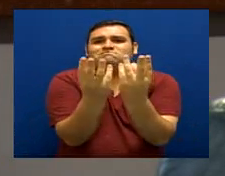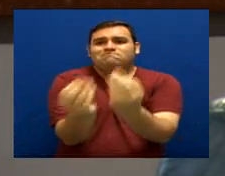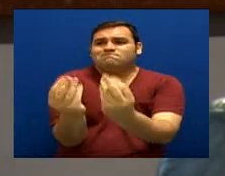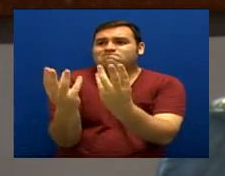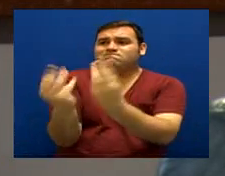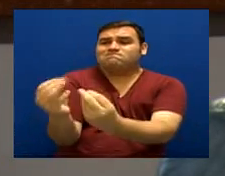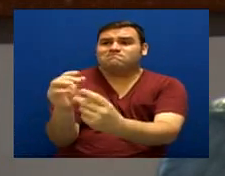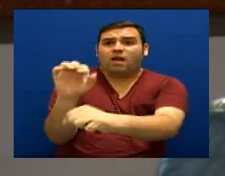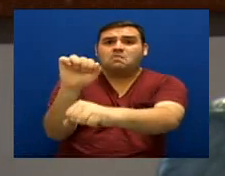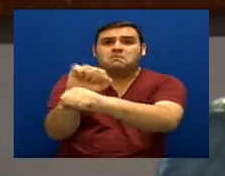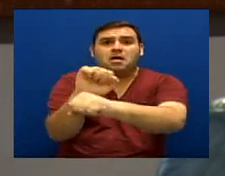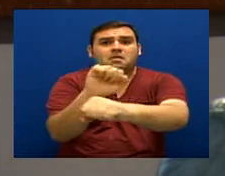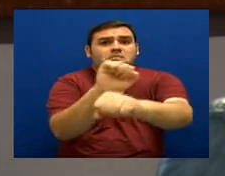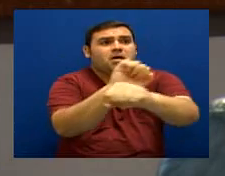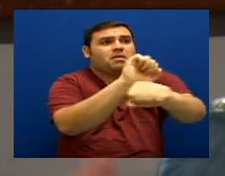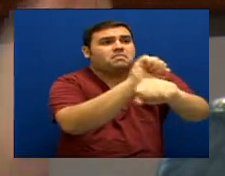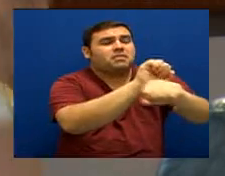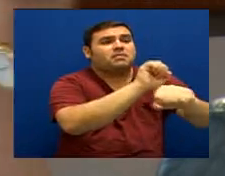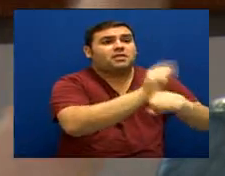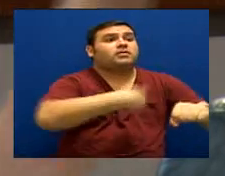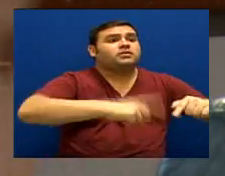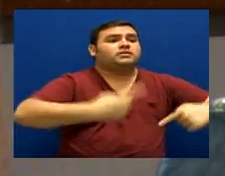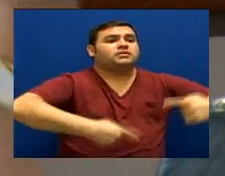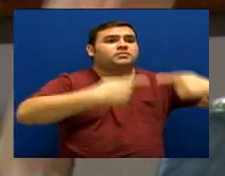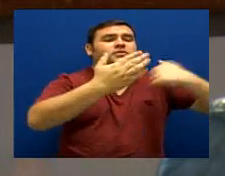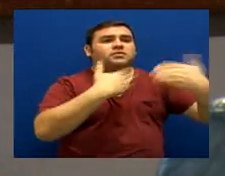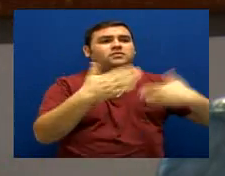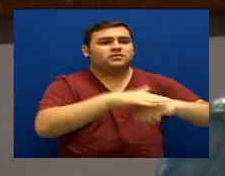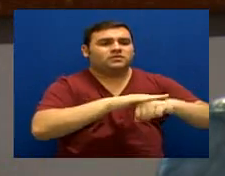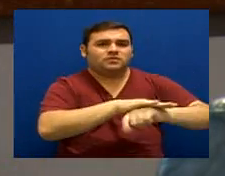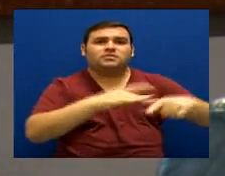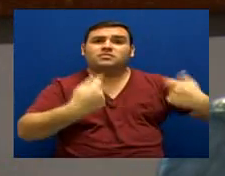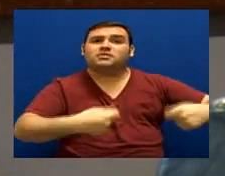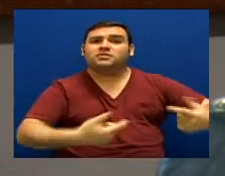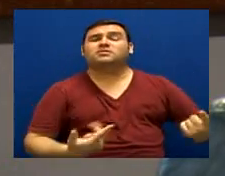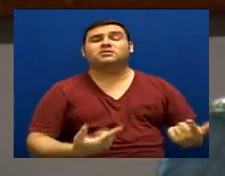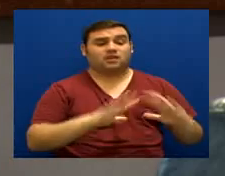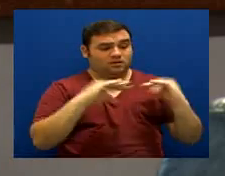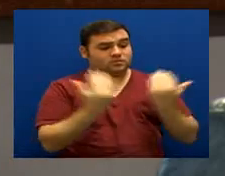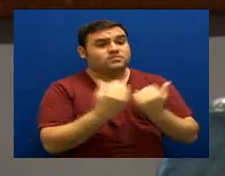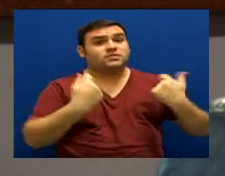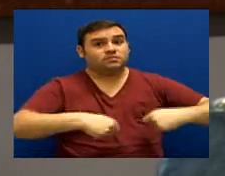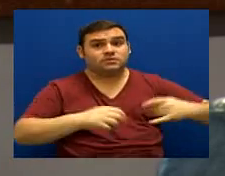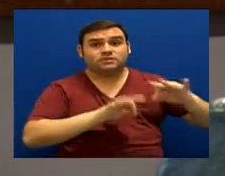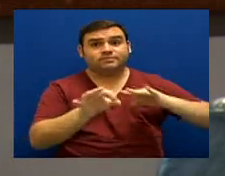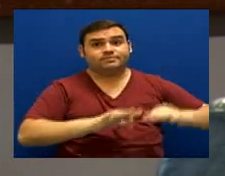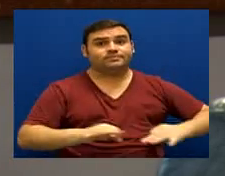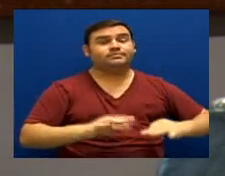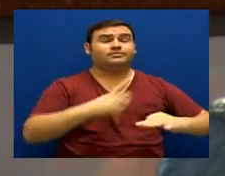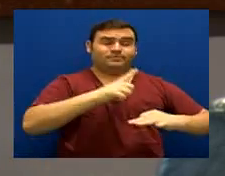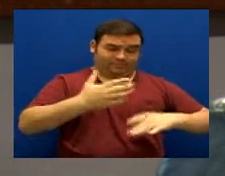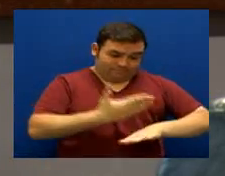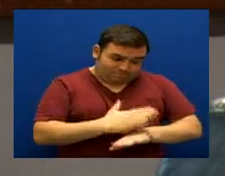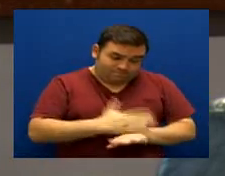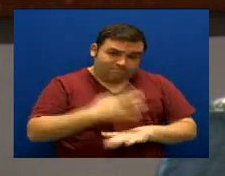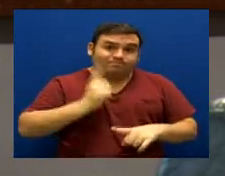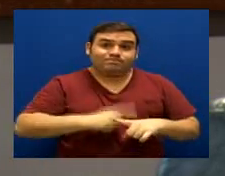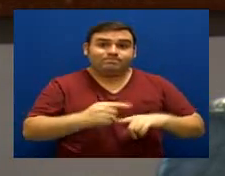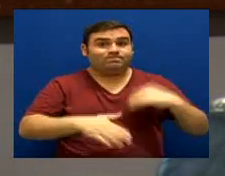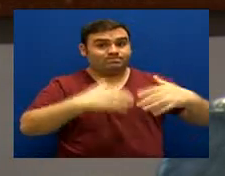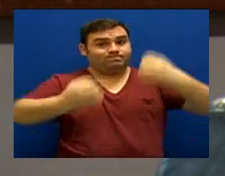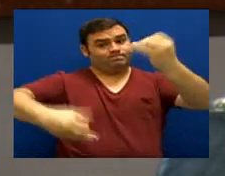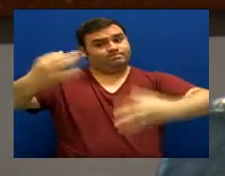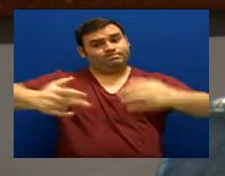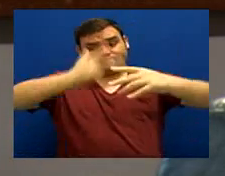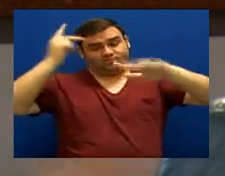estruturas paradas então tem muito dinheiro foi investido ali é a câmara tem que estar preparada para a cidade para poder depois das